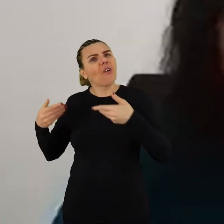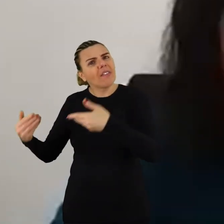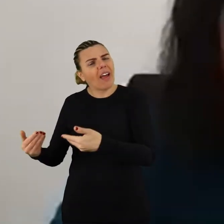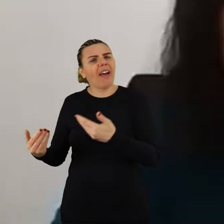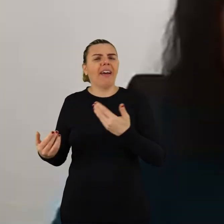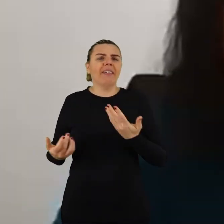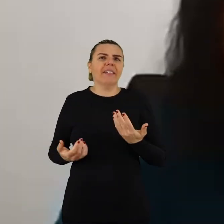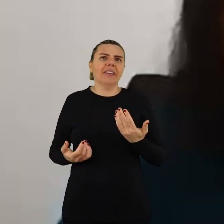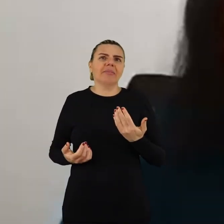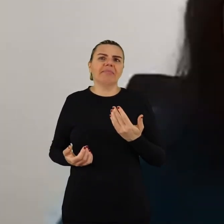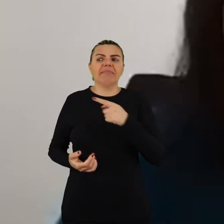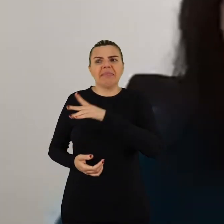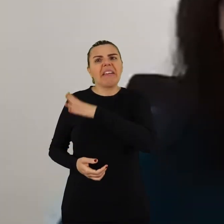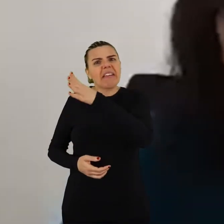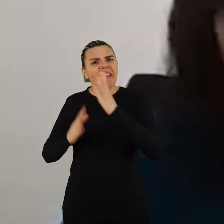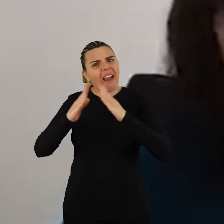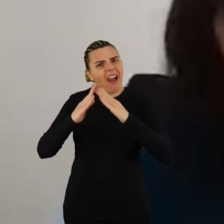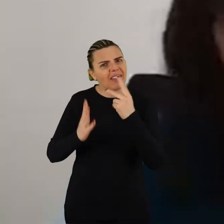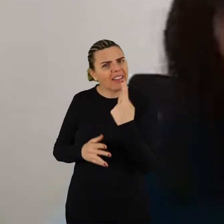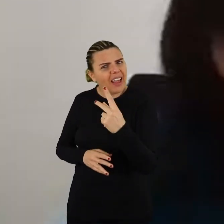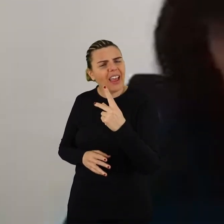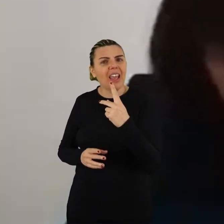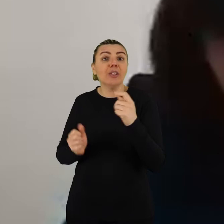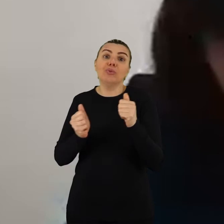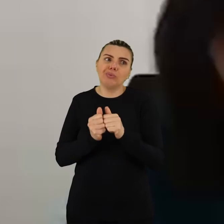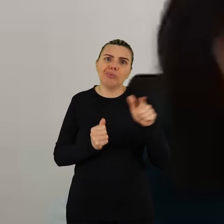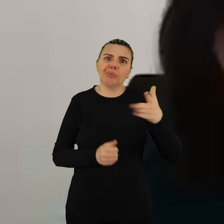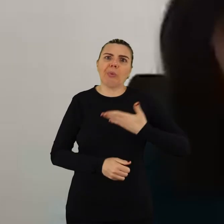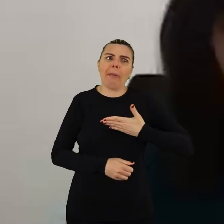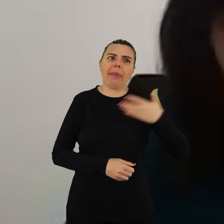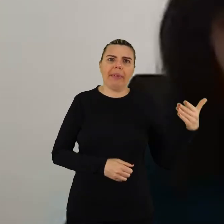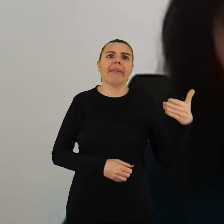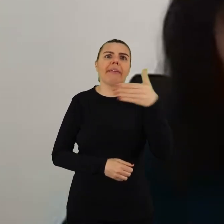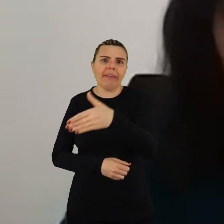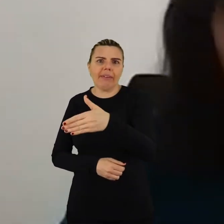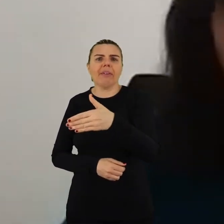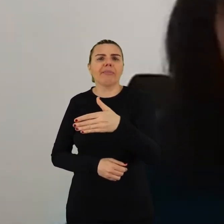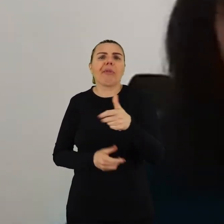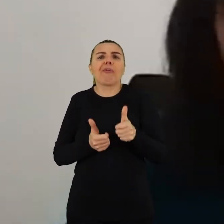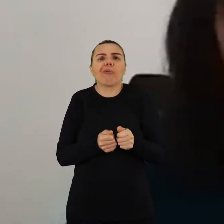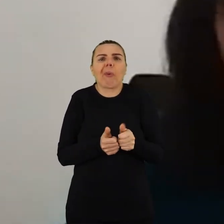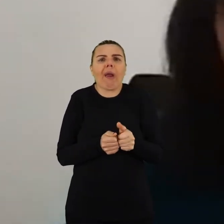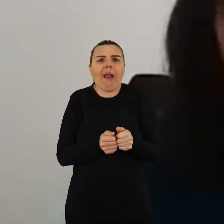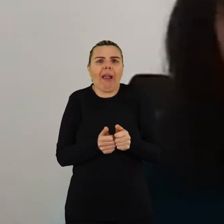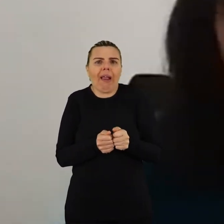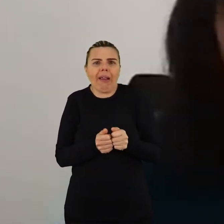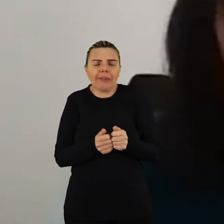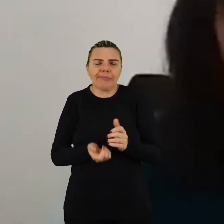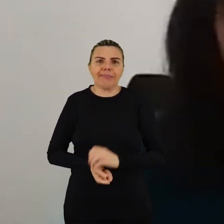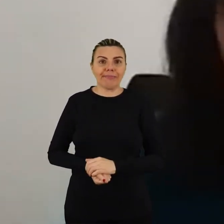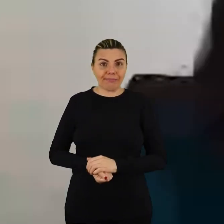para ir para casa dele junto com os amigos para jogar. Inclina o